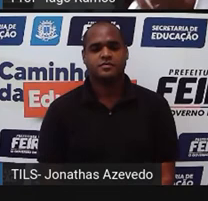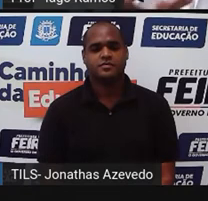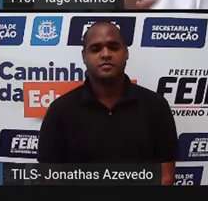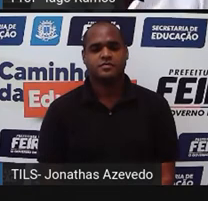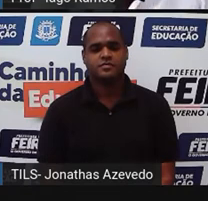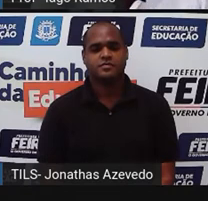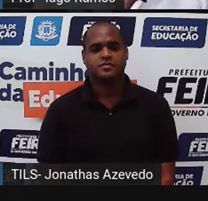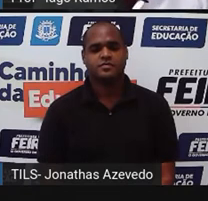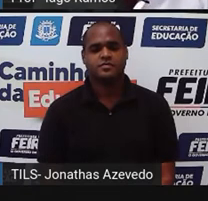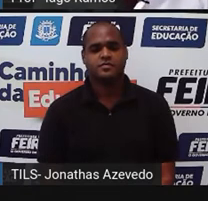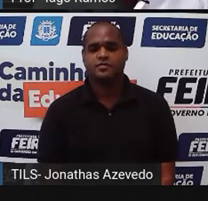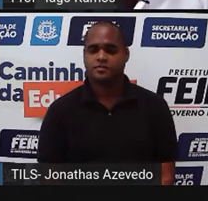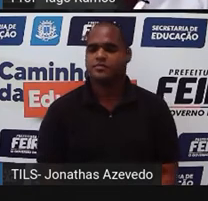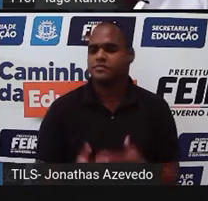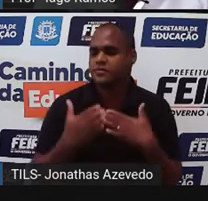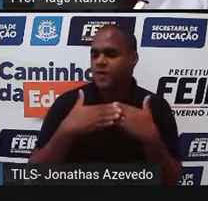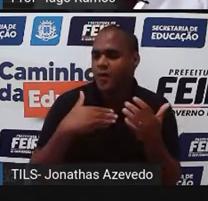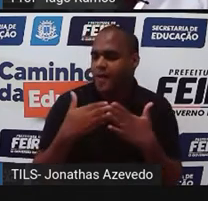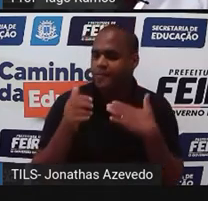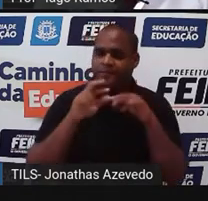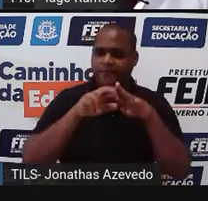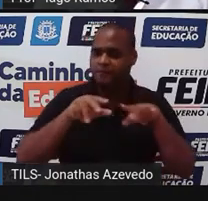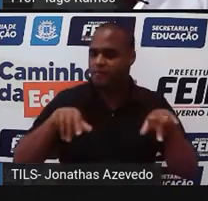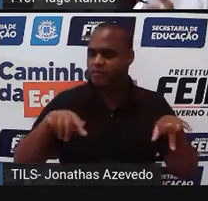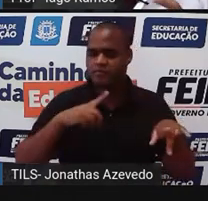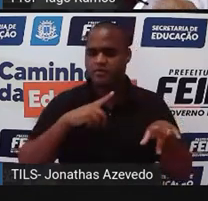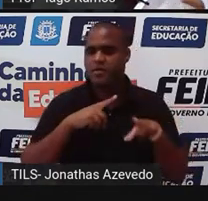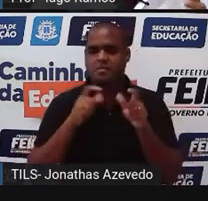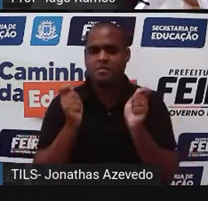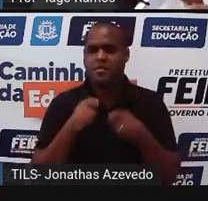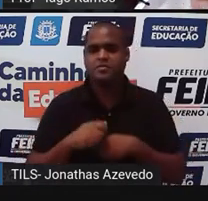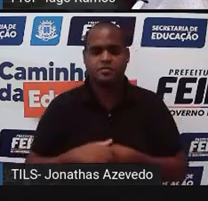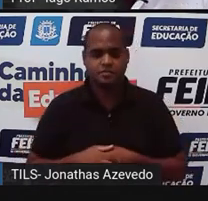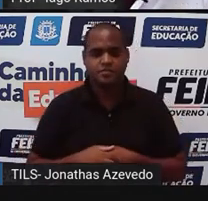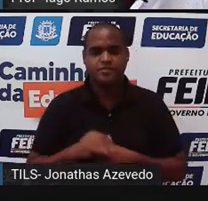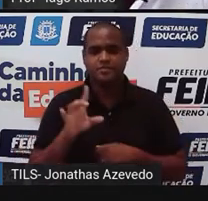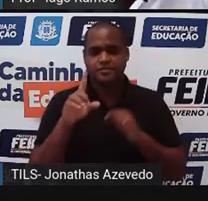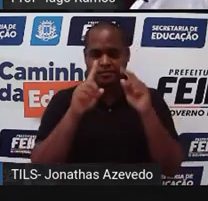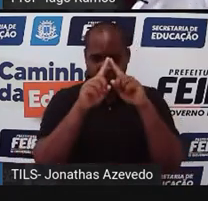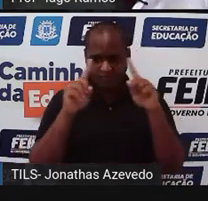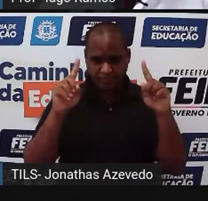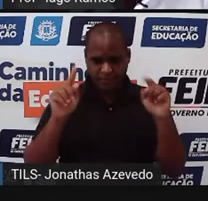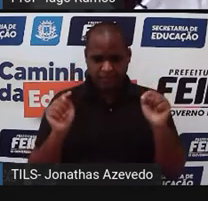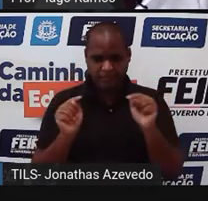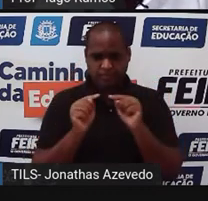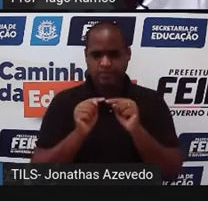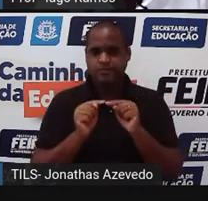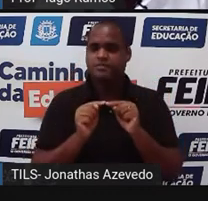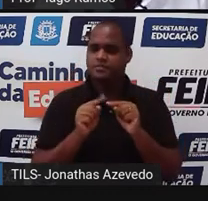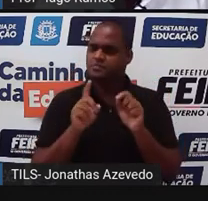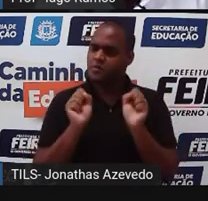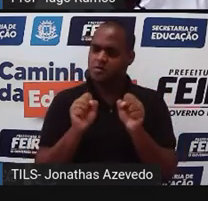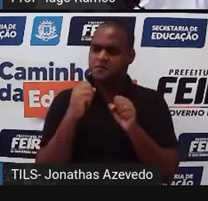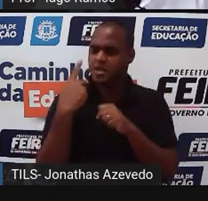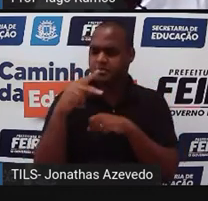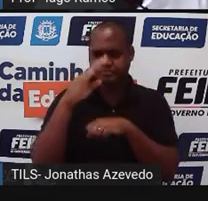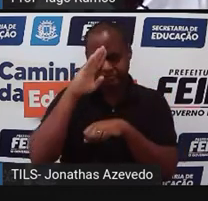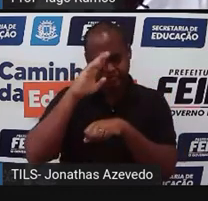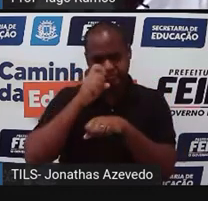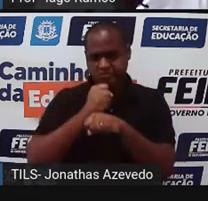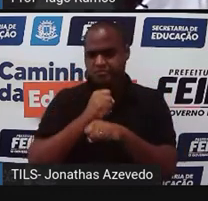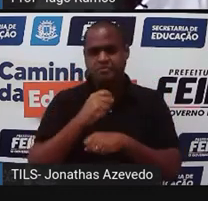e com qualquer medida tá bom o retângulo pode ser do tamanho que você quiser beleza